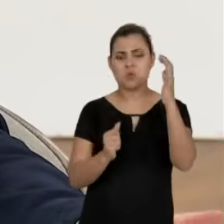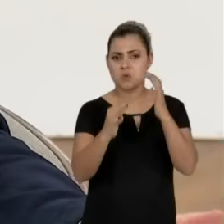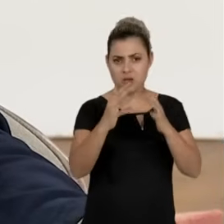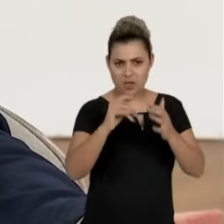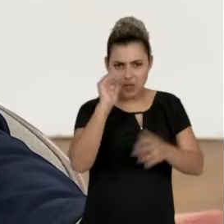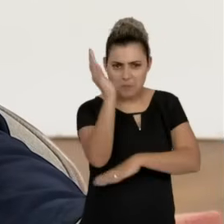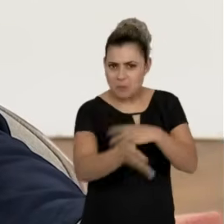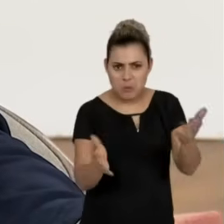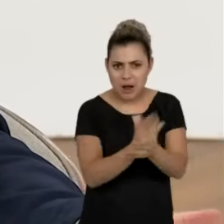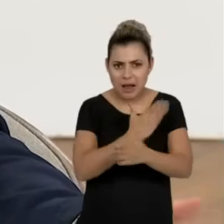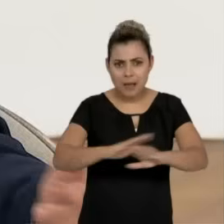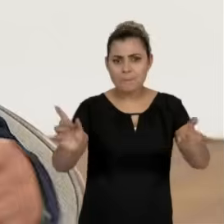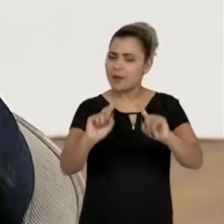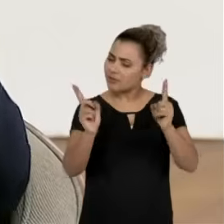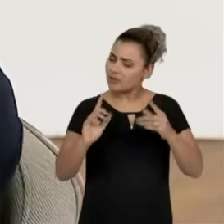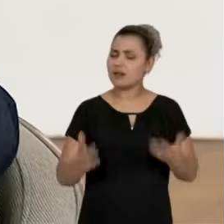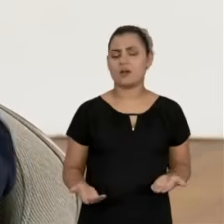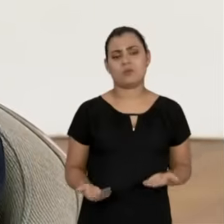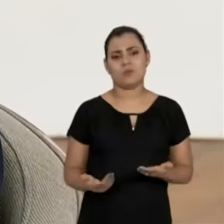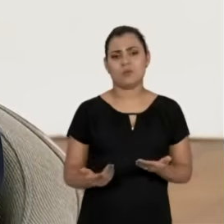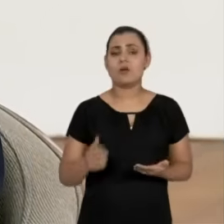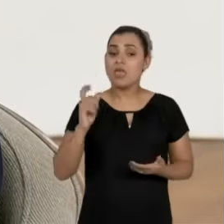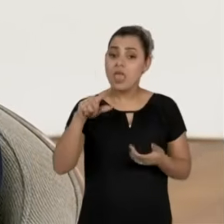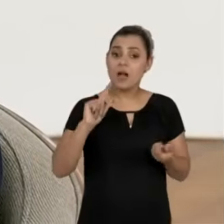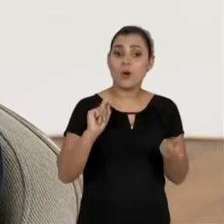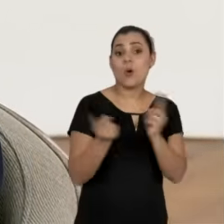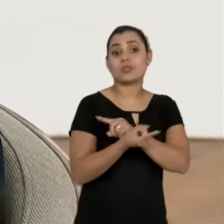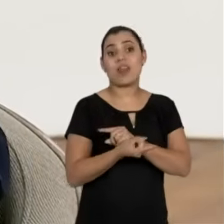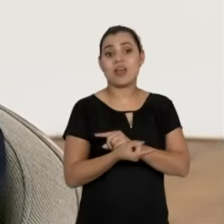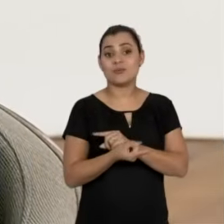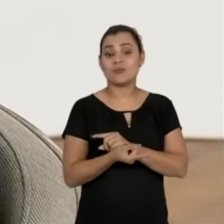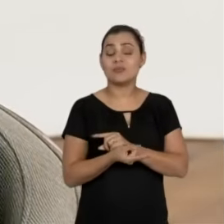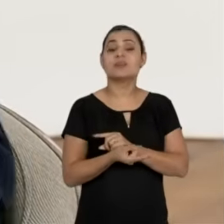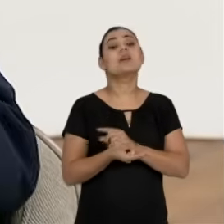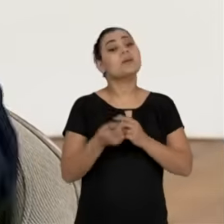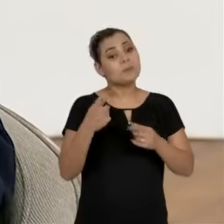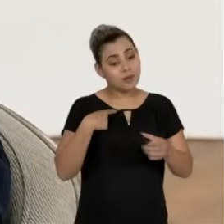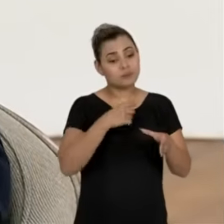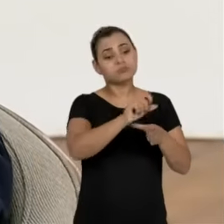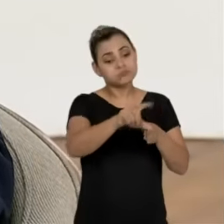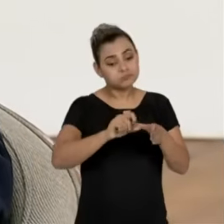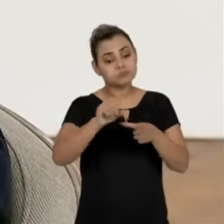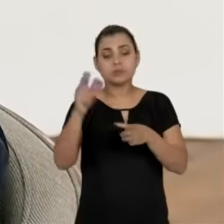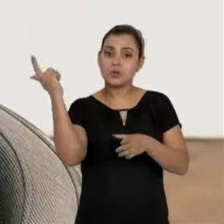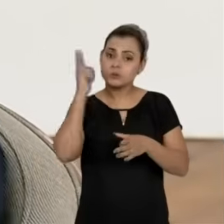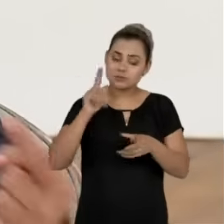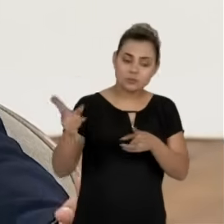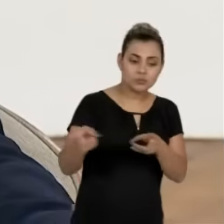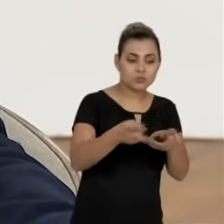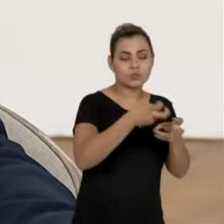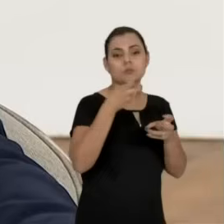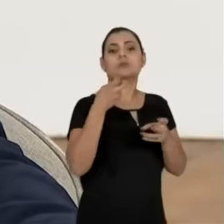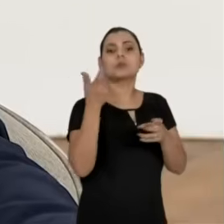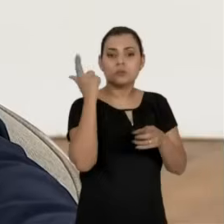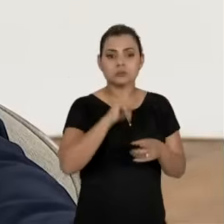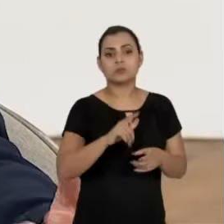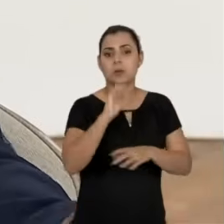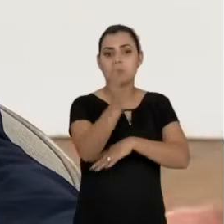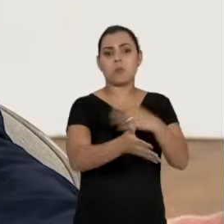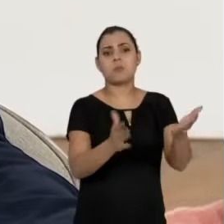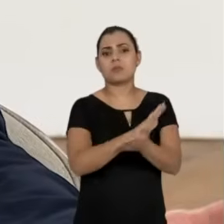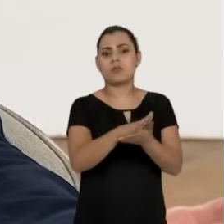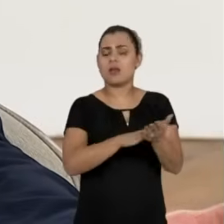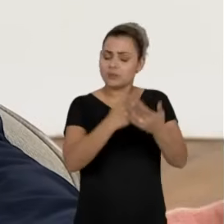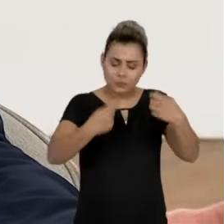o desmatamento, é questão de reverter esse desmatamento para novos plantios que gerem riqueza, sem derrubar nenhuma nova árvore. Ninguém